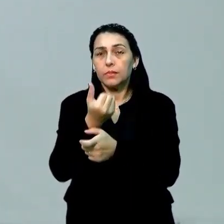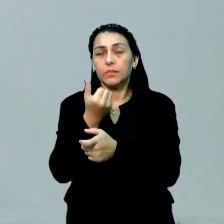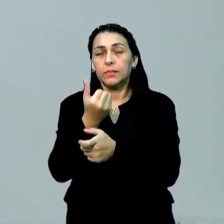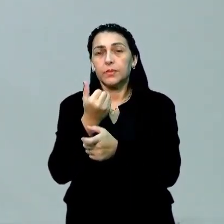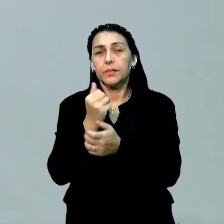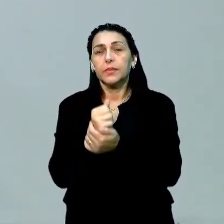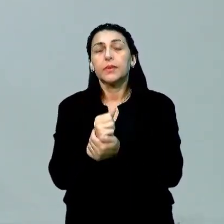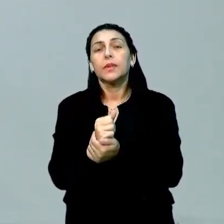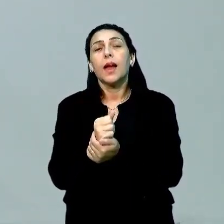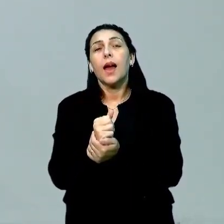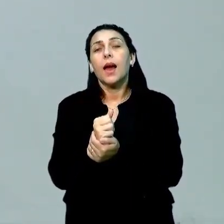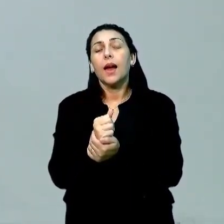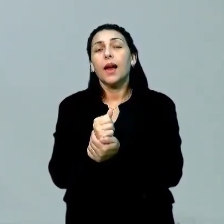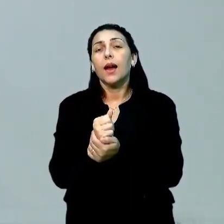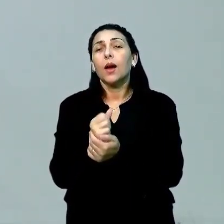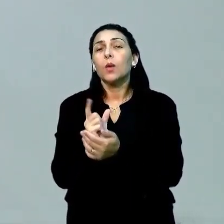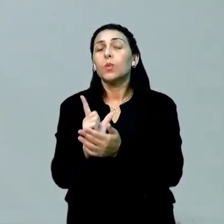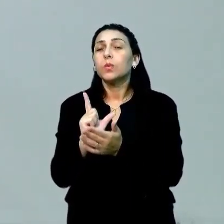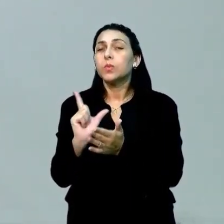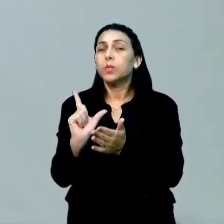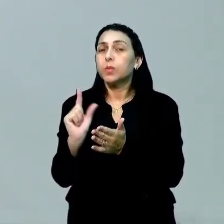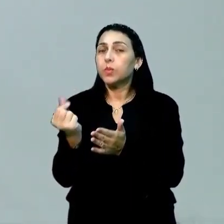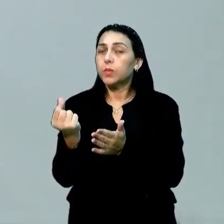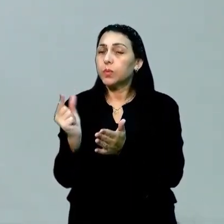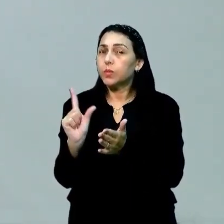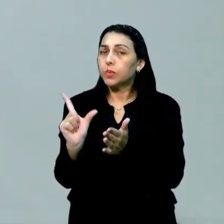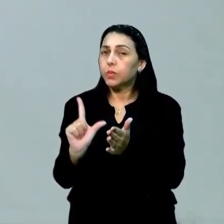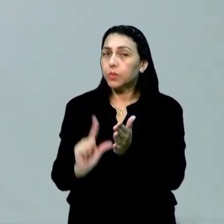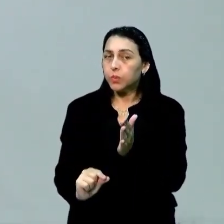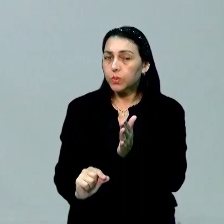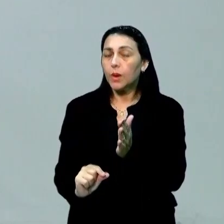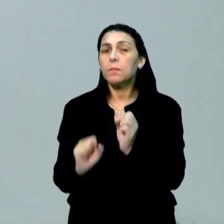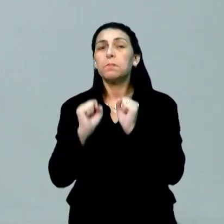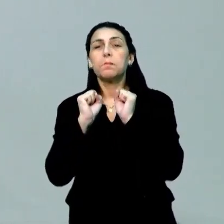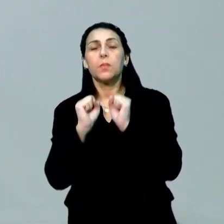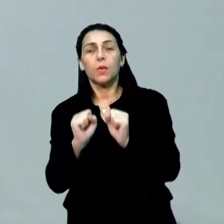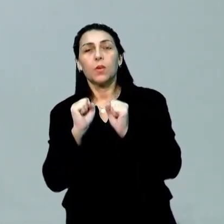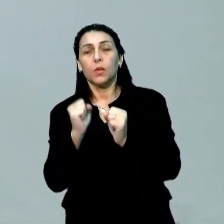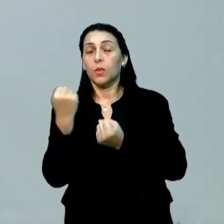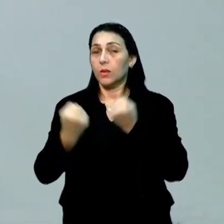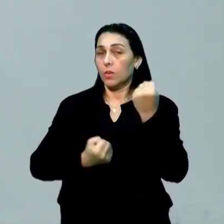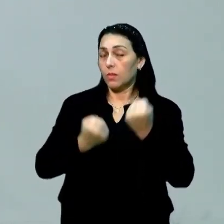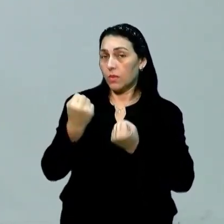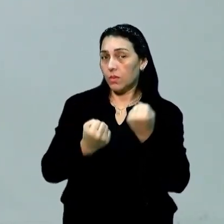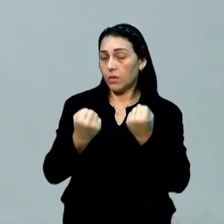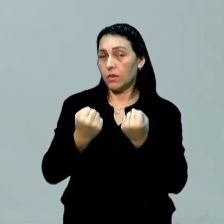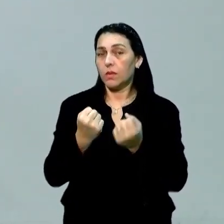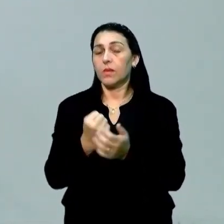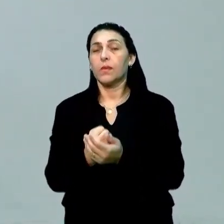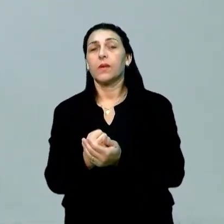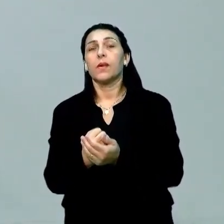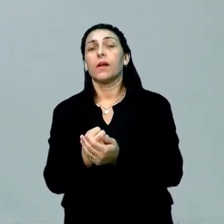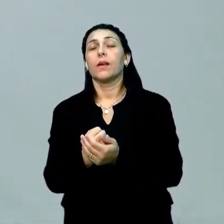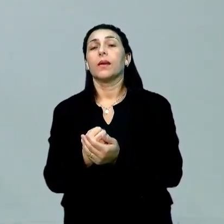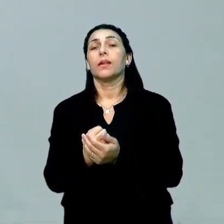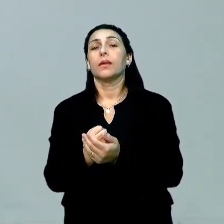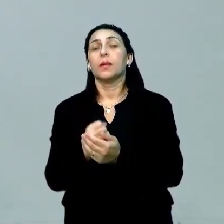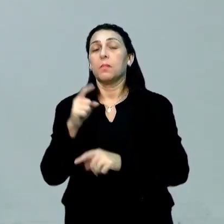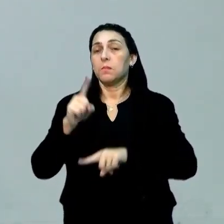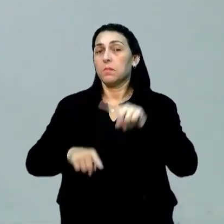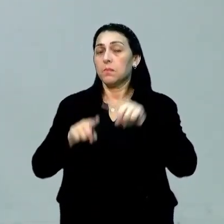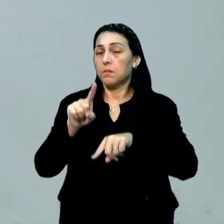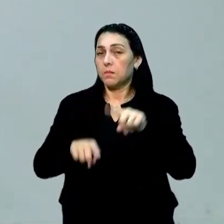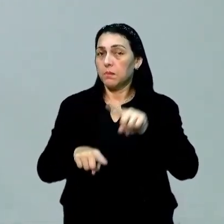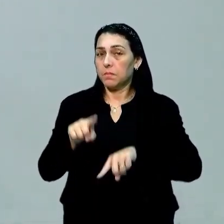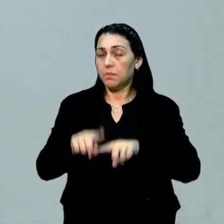A depreciação, ela cai muito. Ela pode vir no automóvel, ela pode vir em mercadorias,